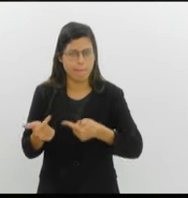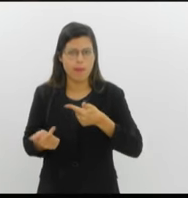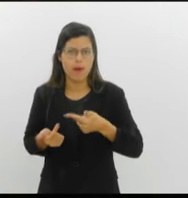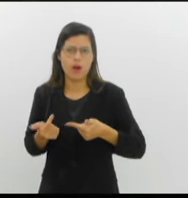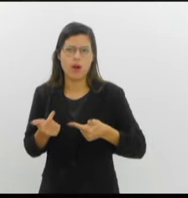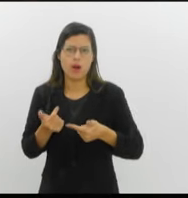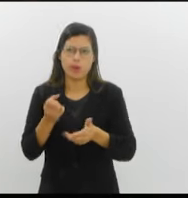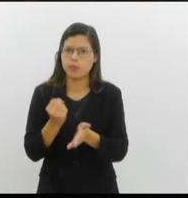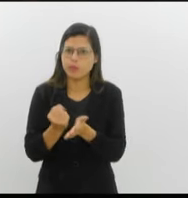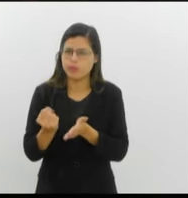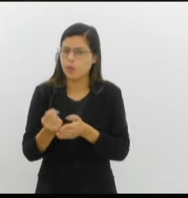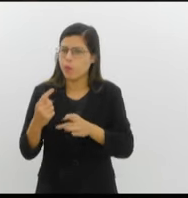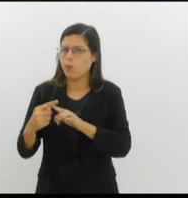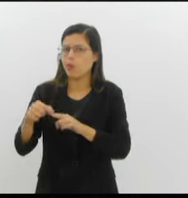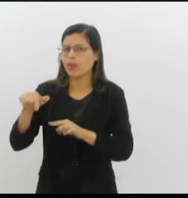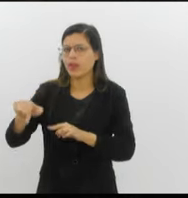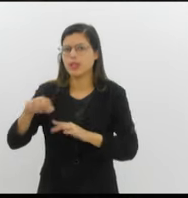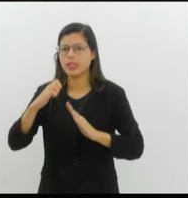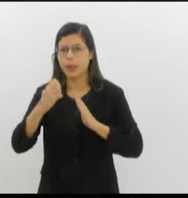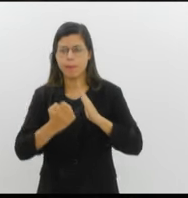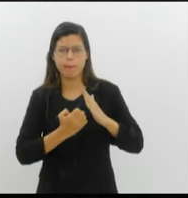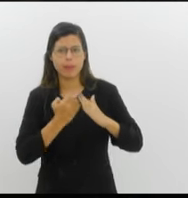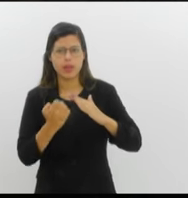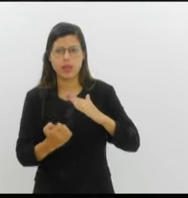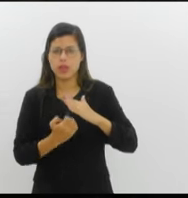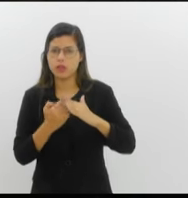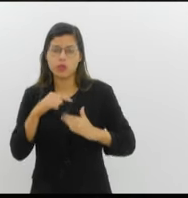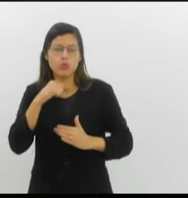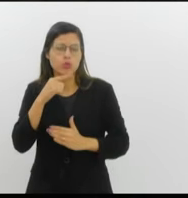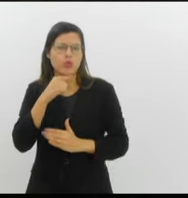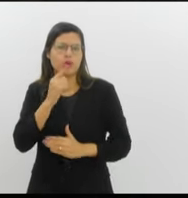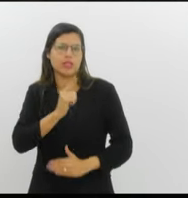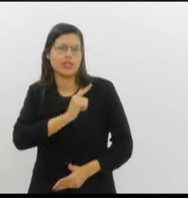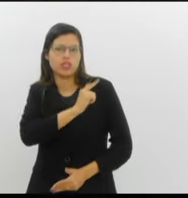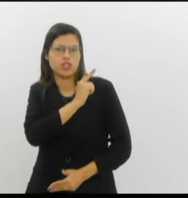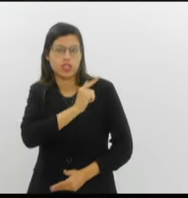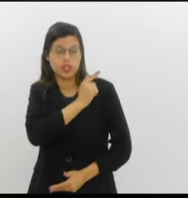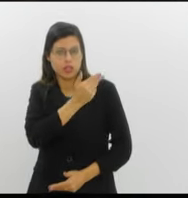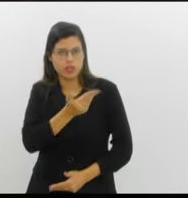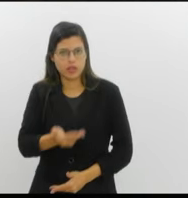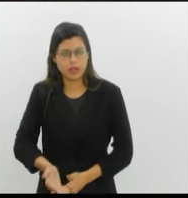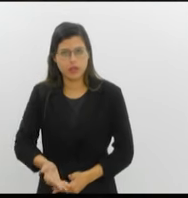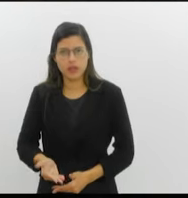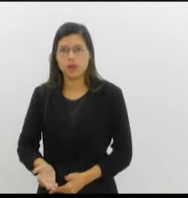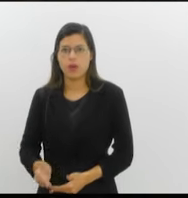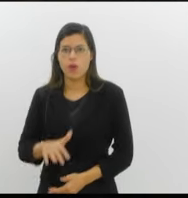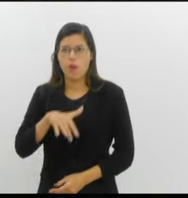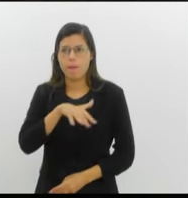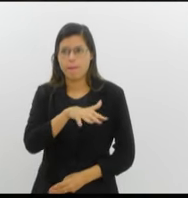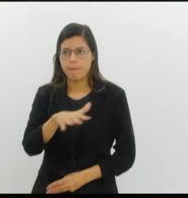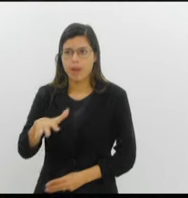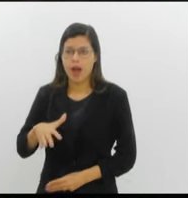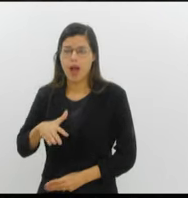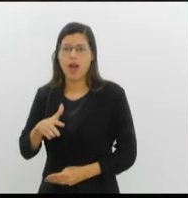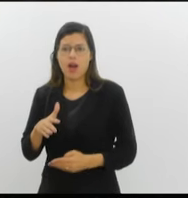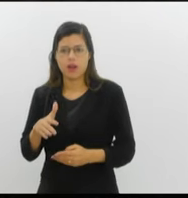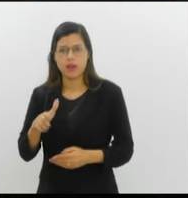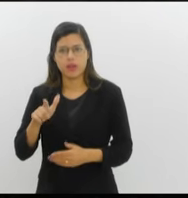empresa não tem mais condições de ser gestora de uma área